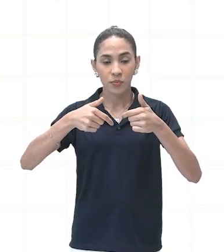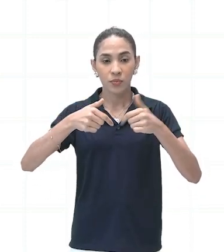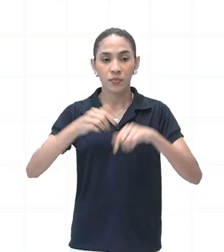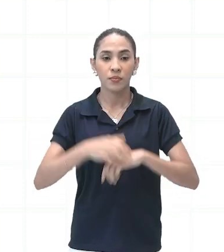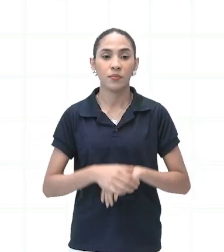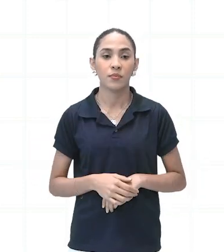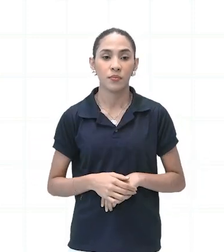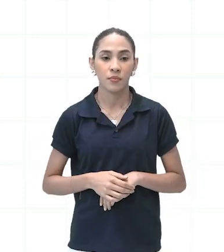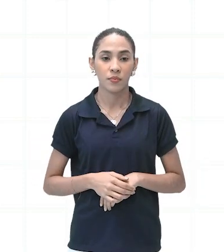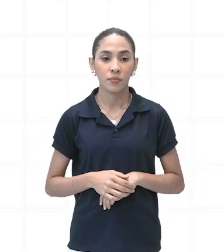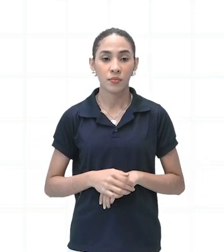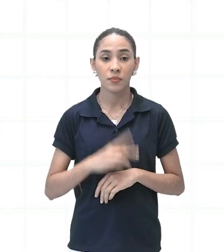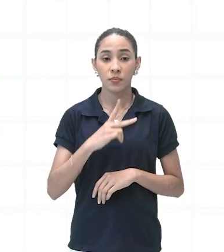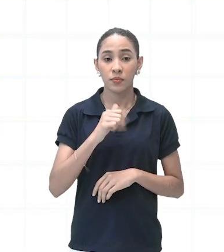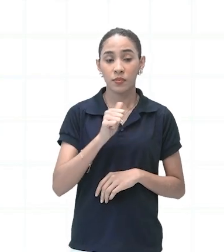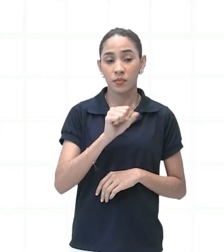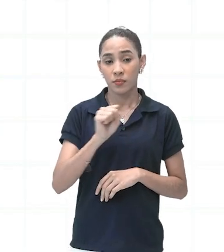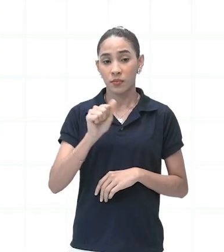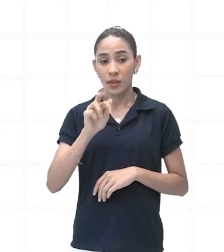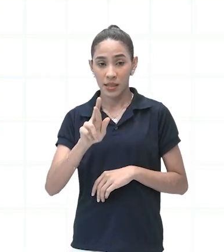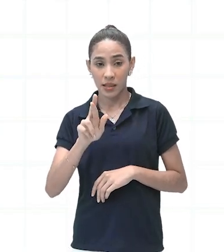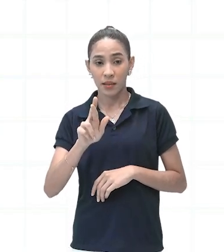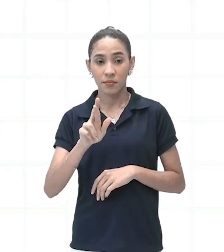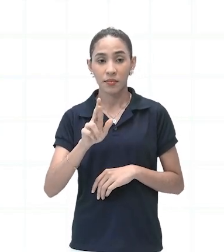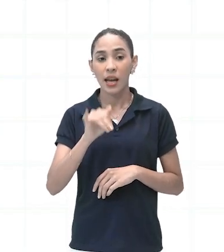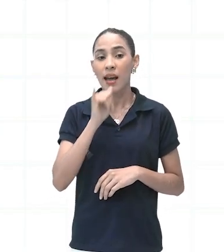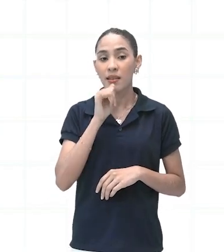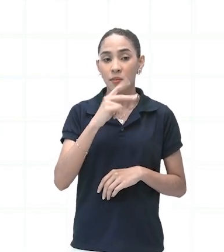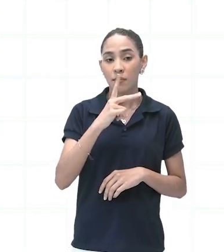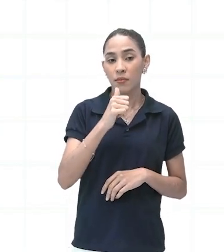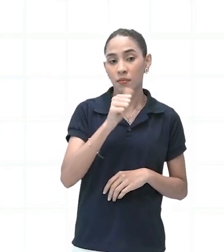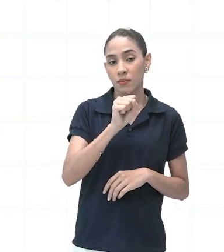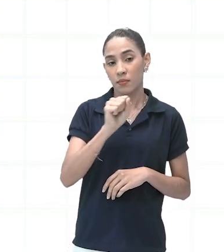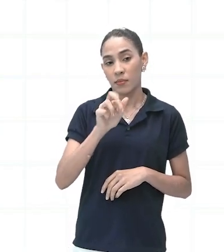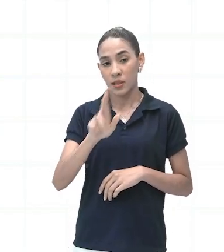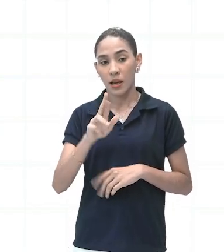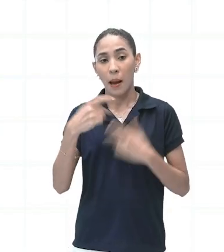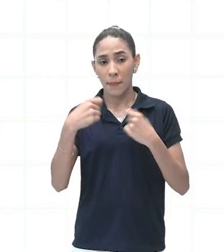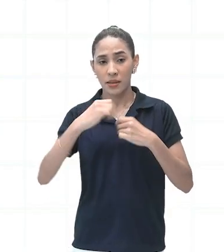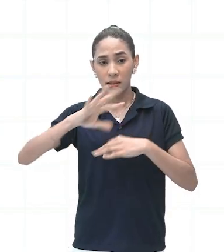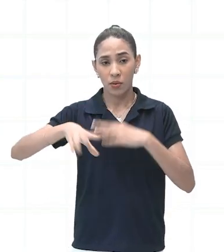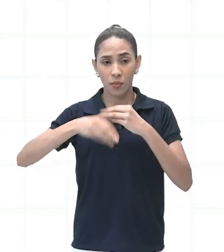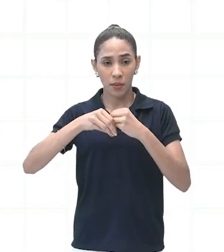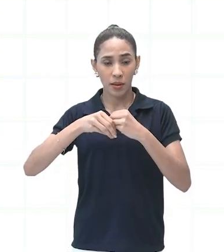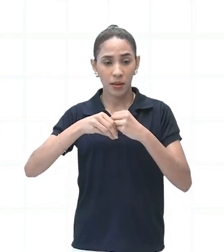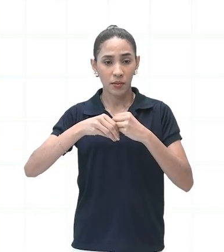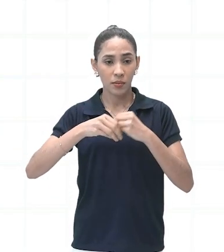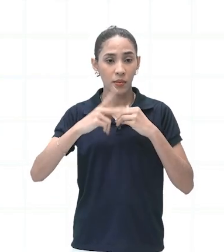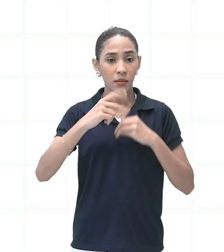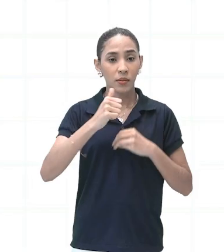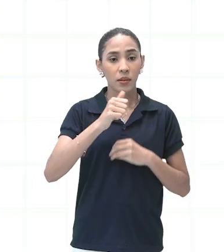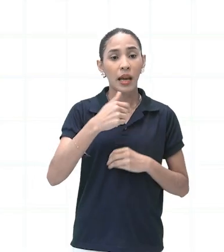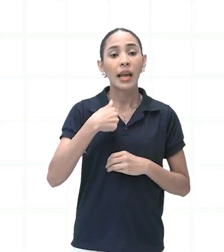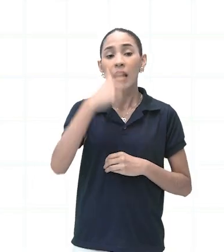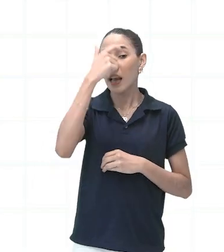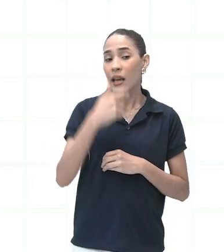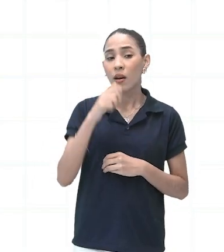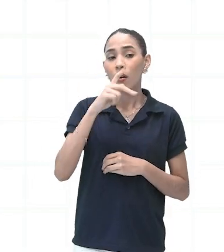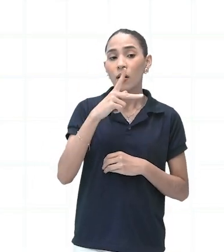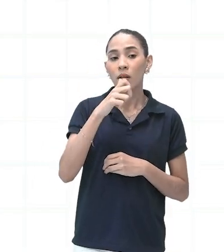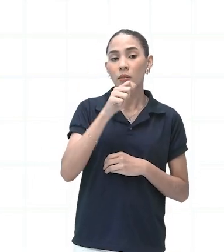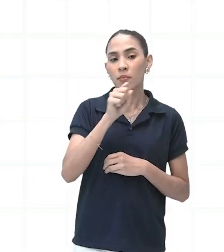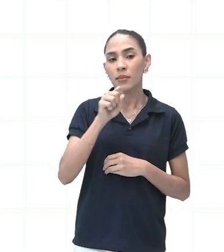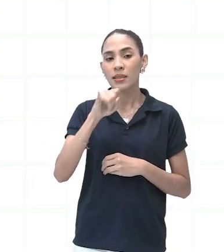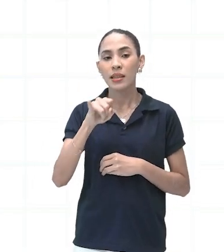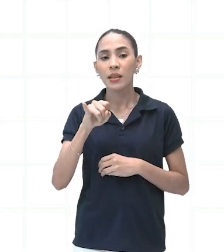Ora, passar. Esse passar aí, precisa de complemento se eu disse assim, eu passei. Você